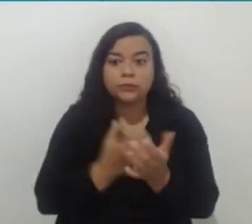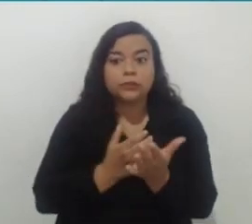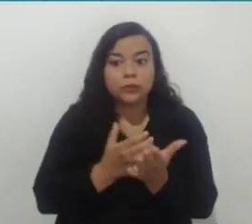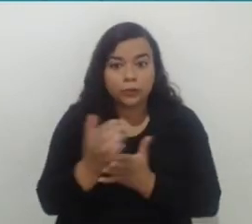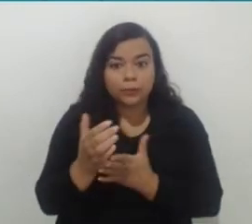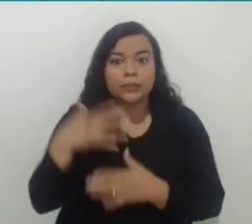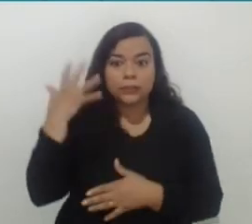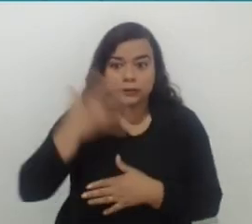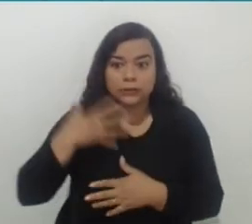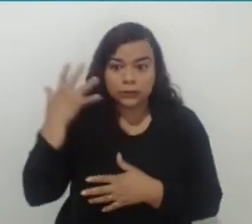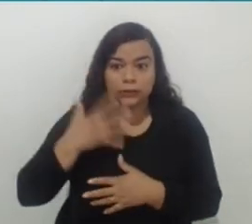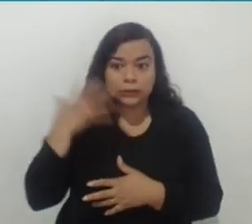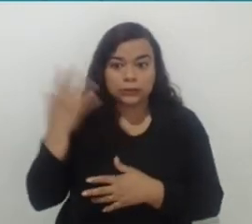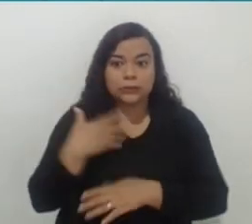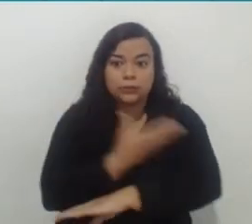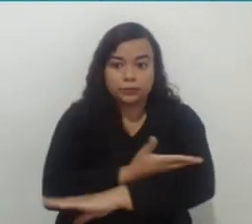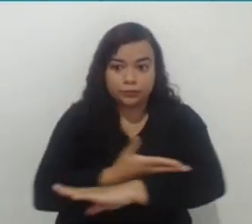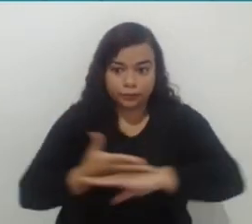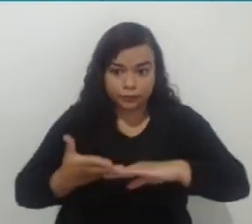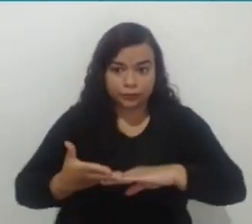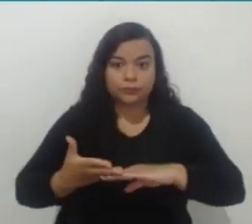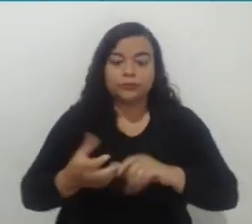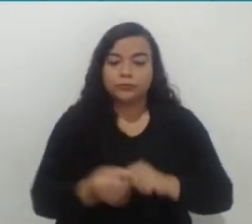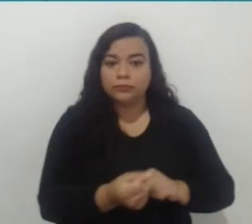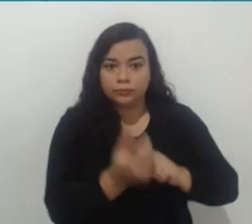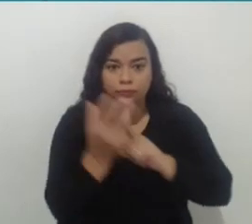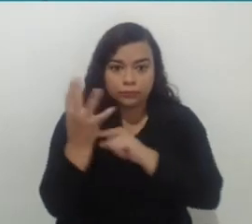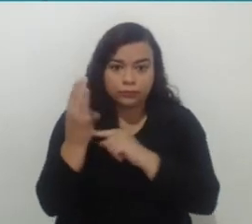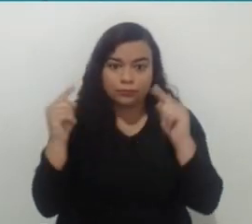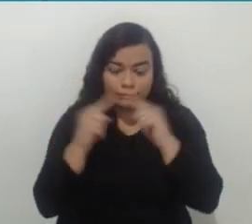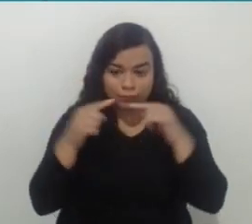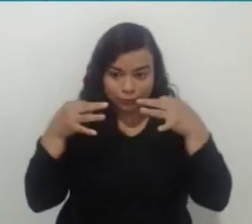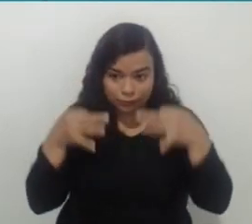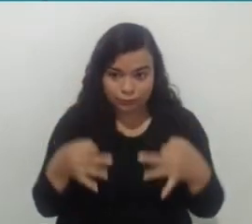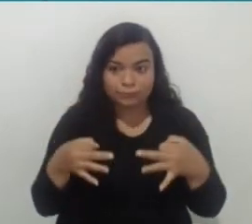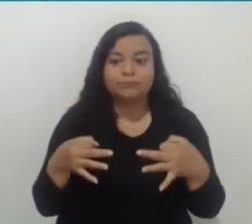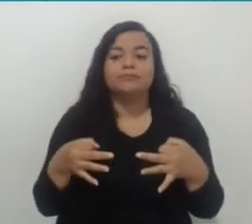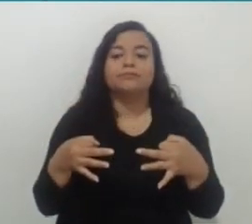Pleno. Havendo número legal, declaro, portanto, aberta a sessão.